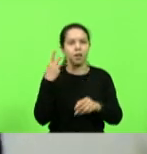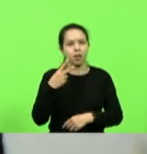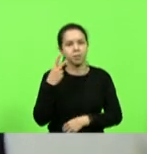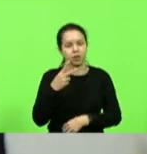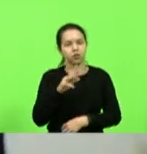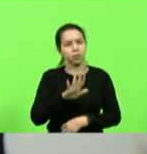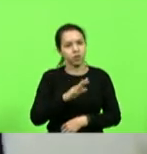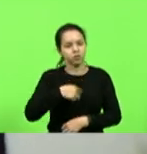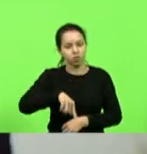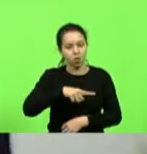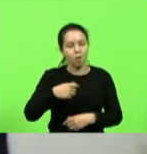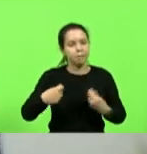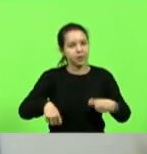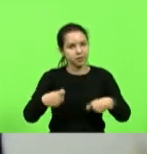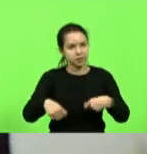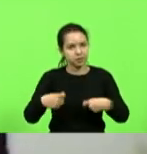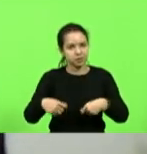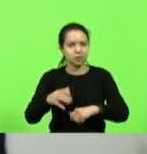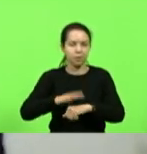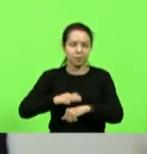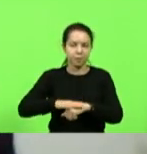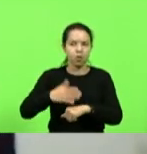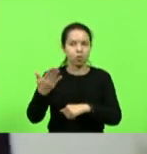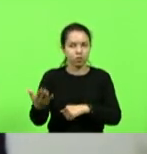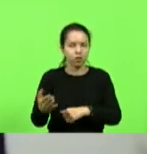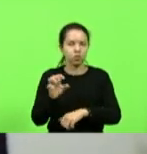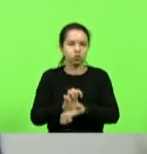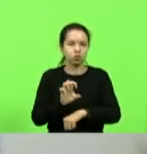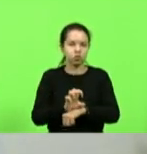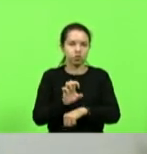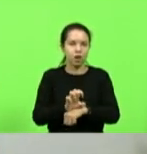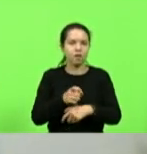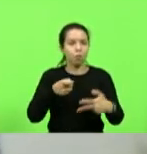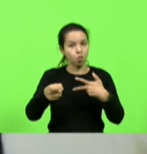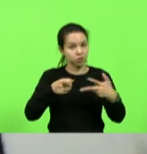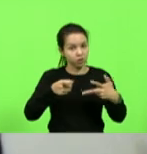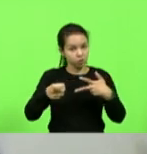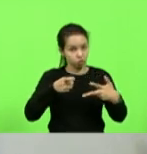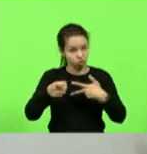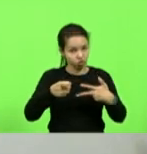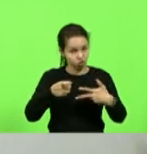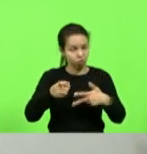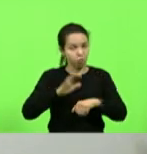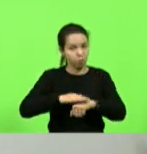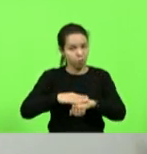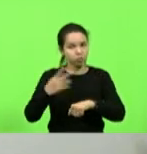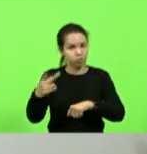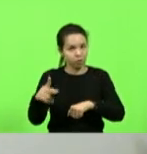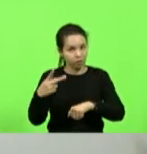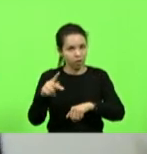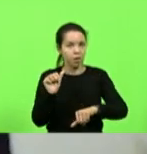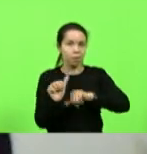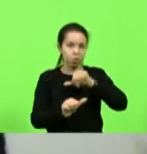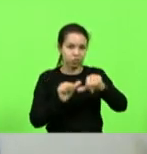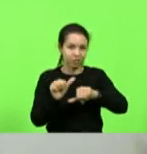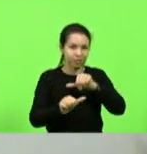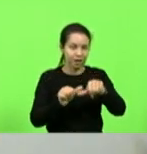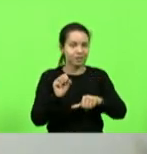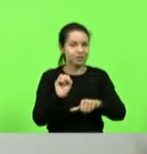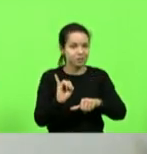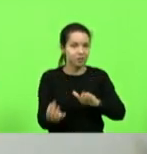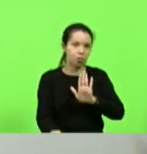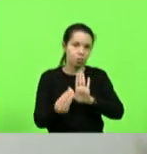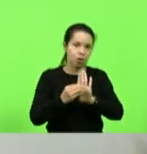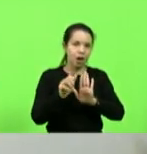precisa, né, da mão aqui do Estado. É o Poder Executivo que pode alterar caso ela não esteja incluída na